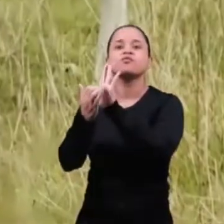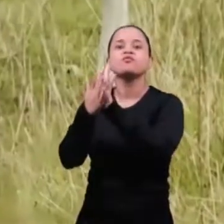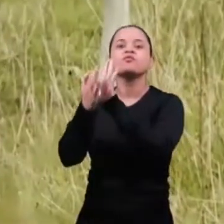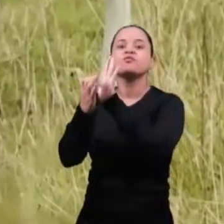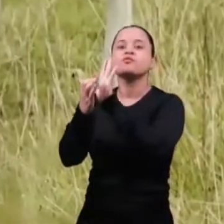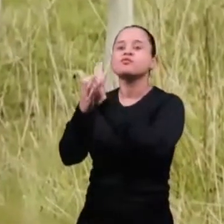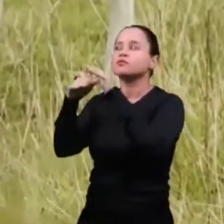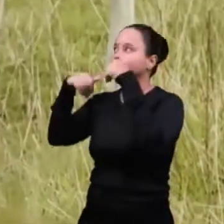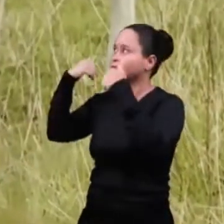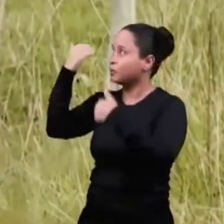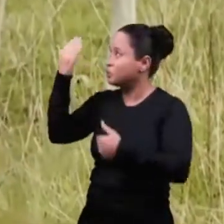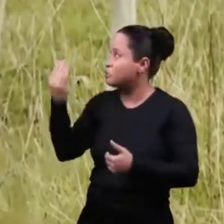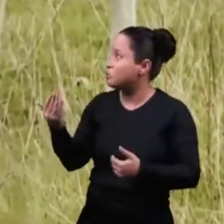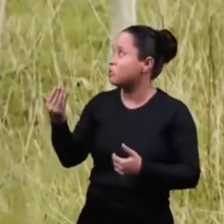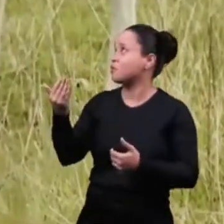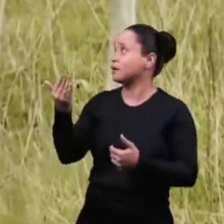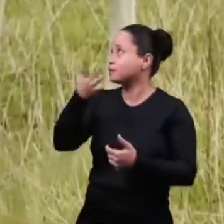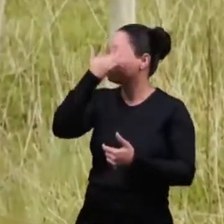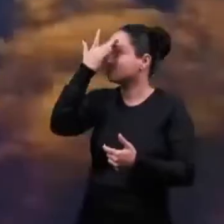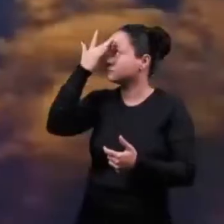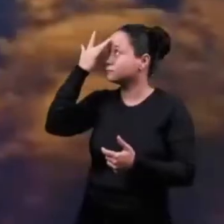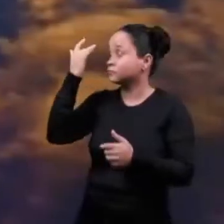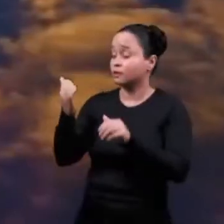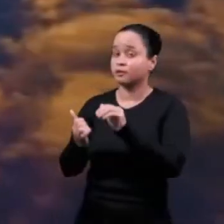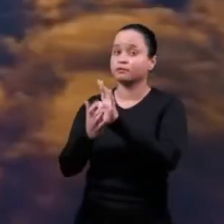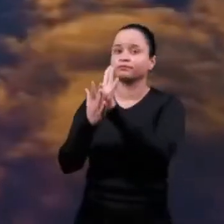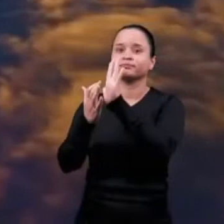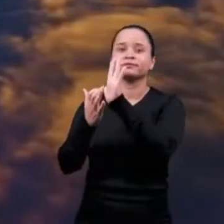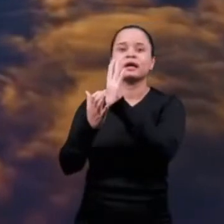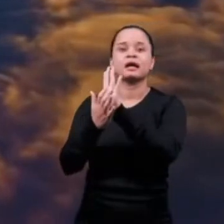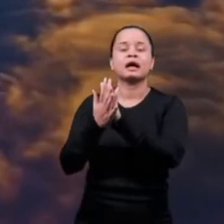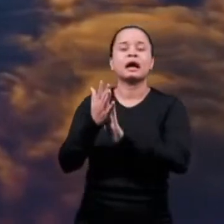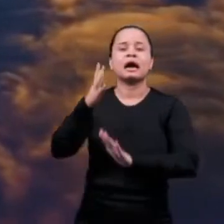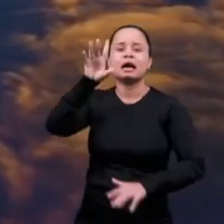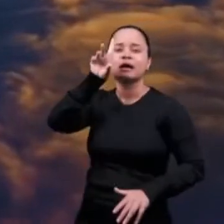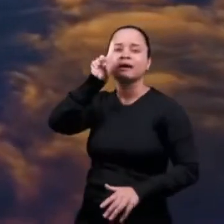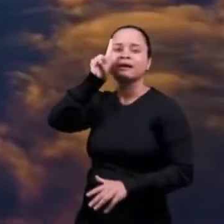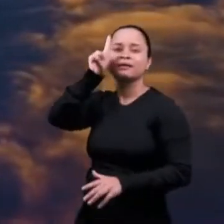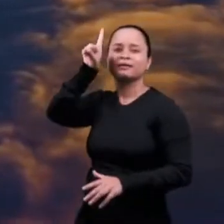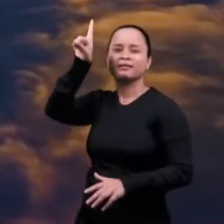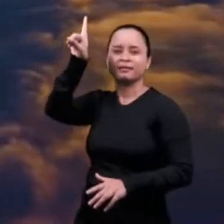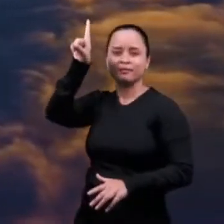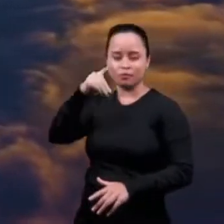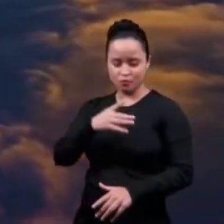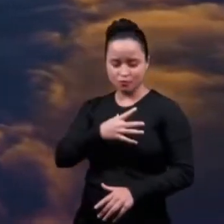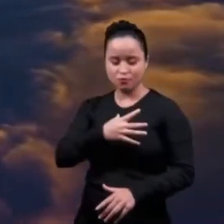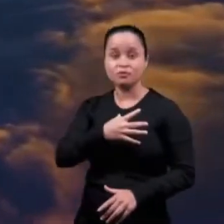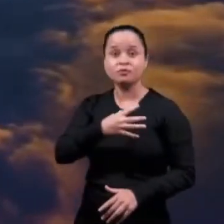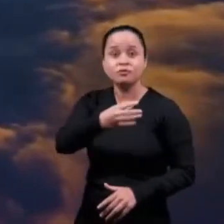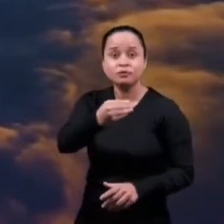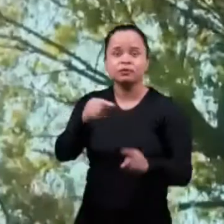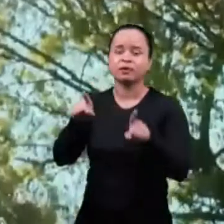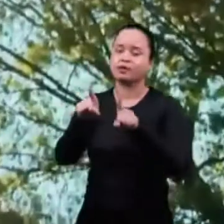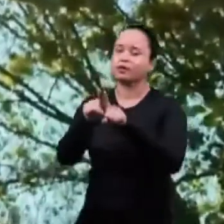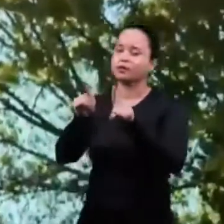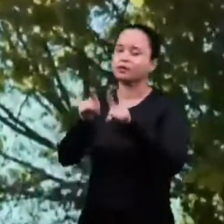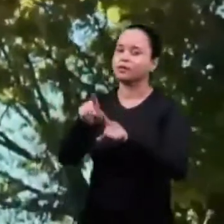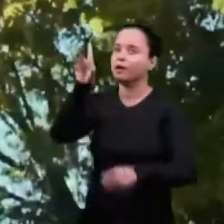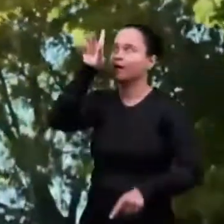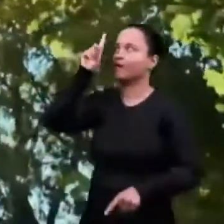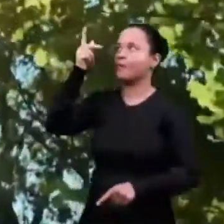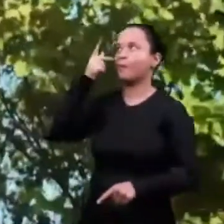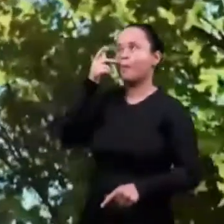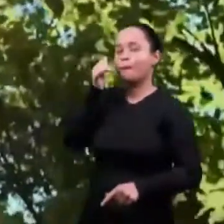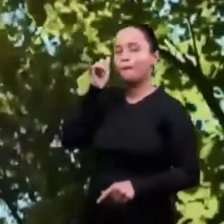louvor, a Deus o Filho, a Deus o Pai,